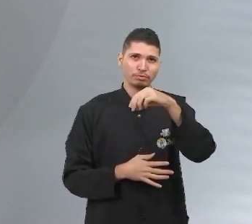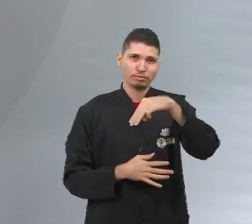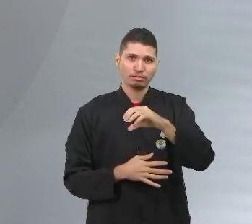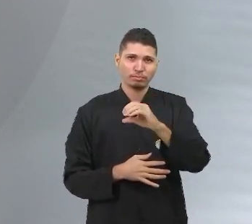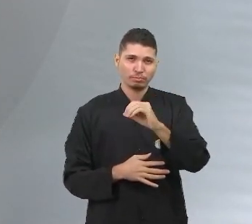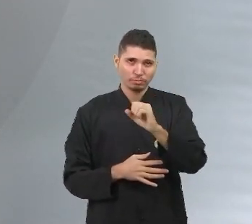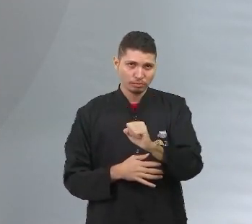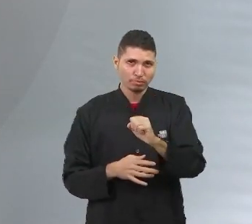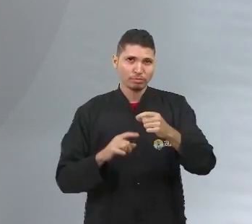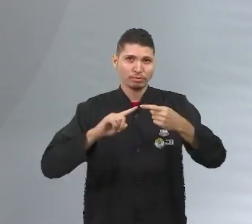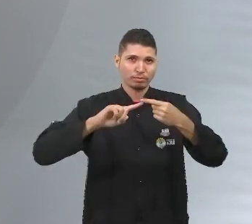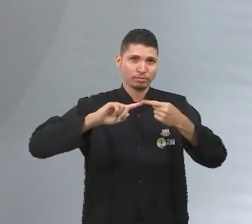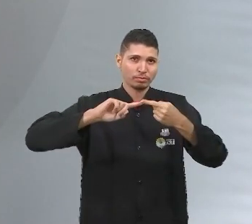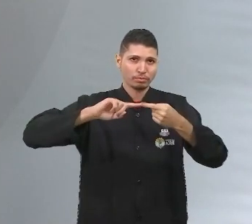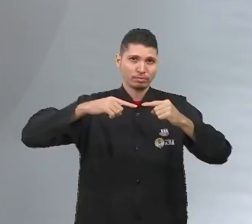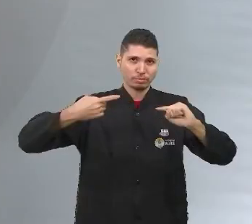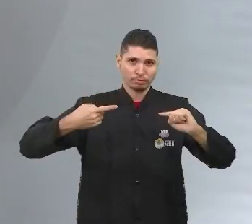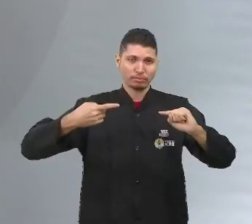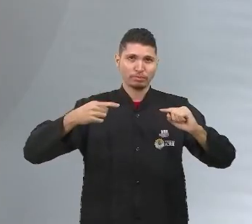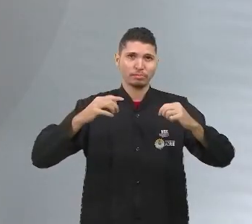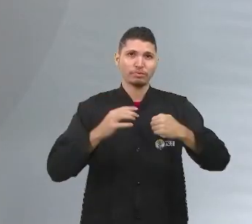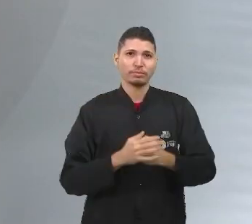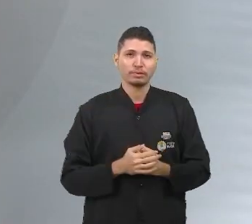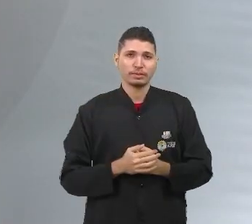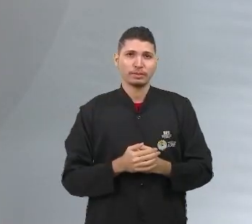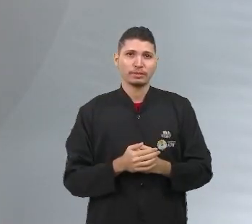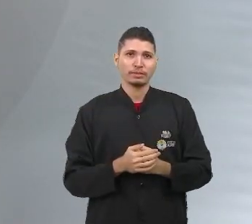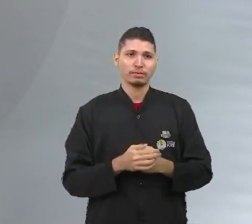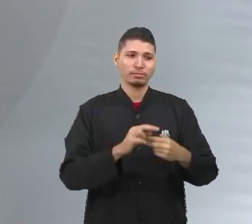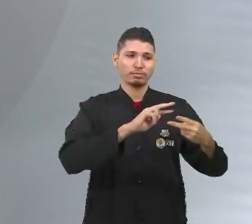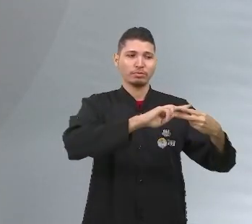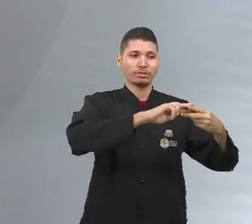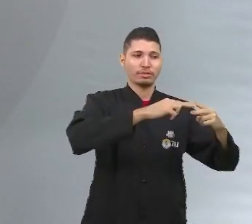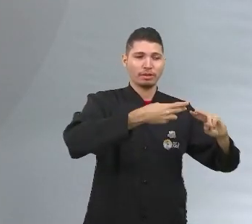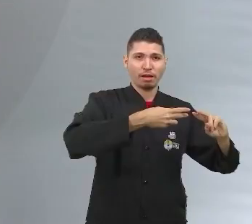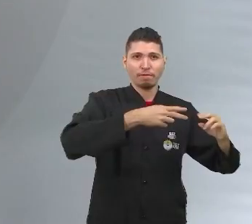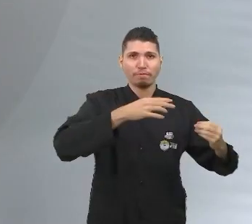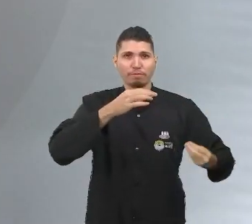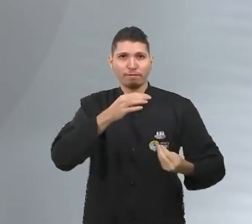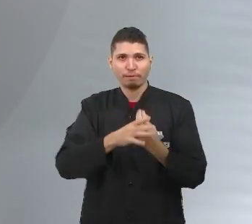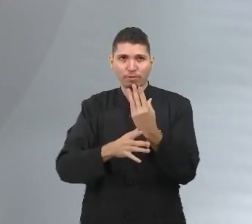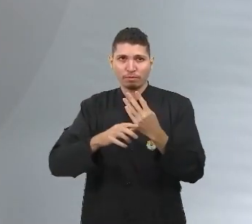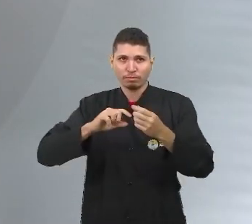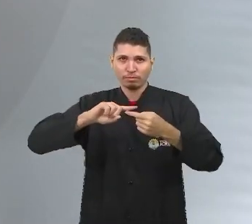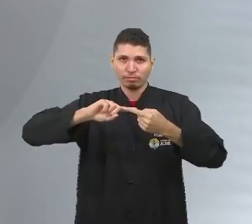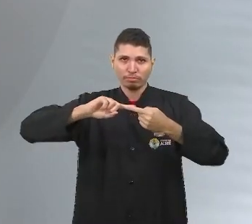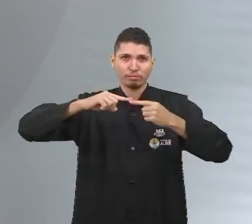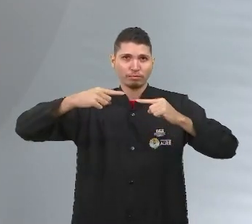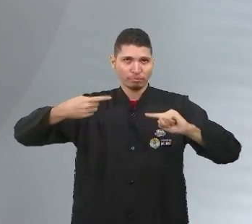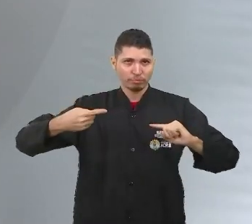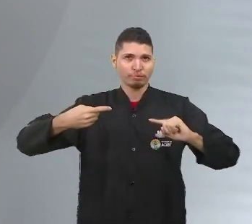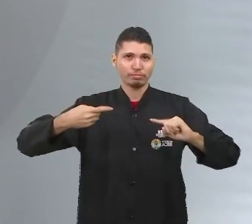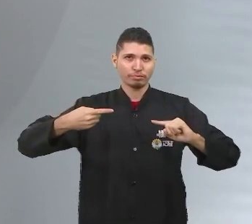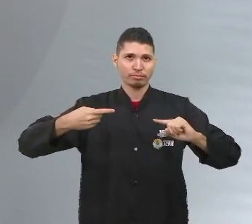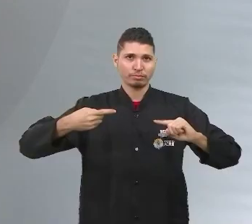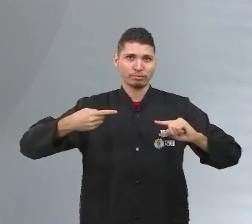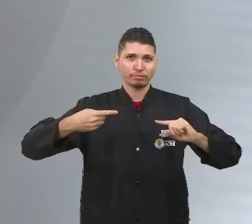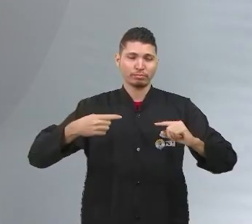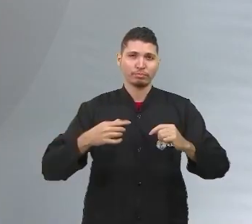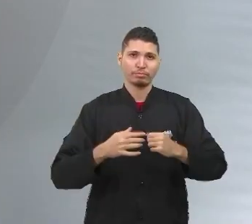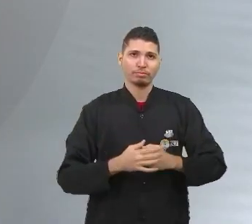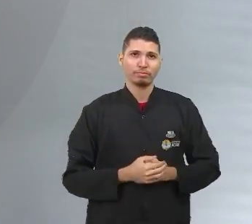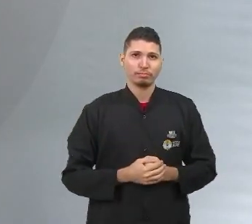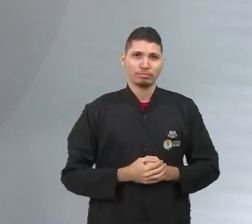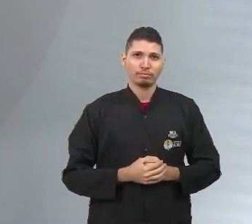núcleo. Processo onde o DNA produziu o RNA mensageiro chama-se transcrição. Agora,